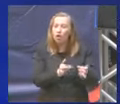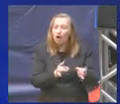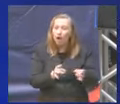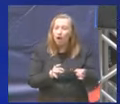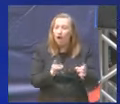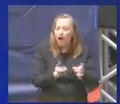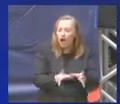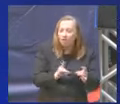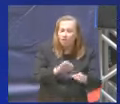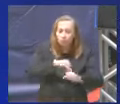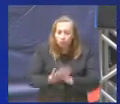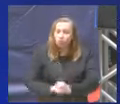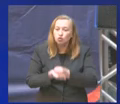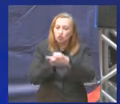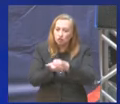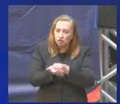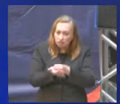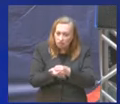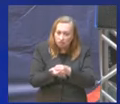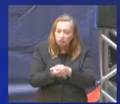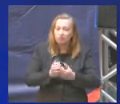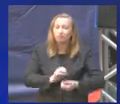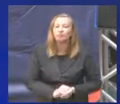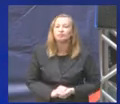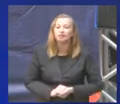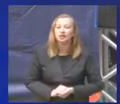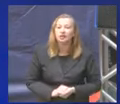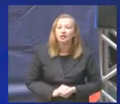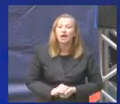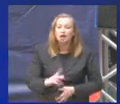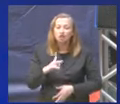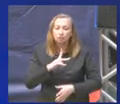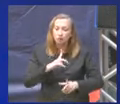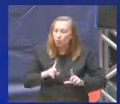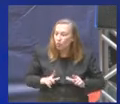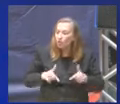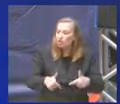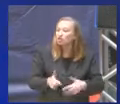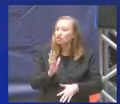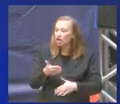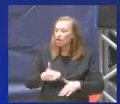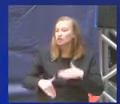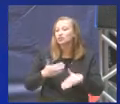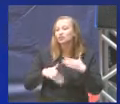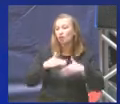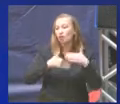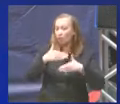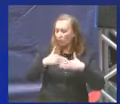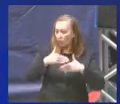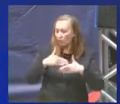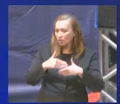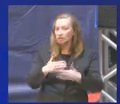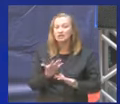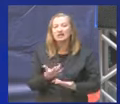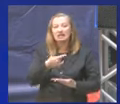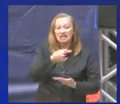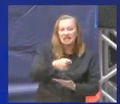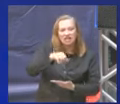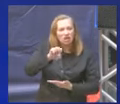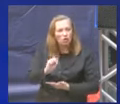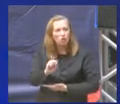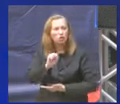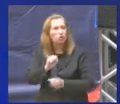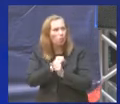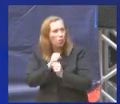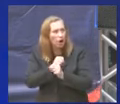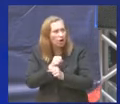da sustentabilidade, por meio desse instituto, pelas próprias ações que já desenvolve. SESC tem 78 anos,